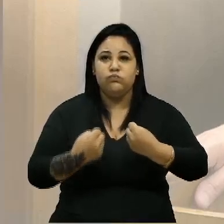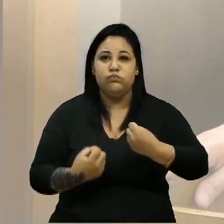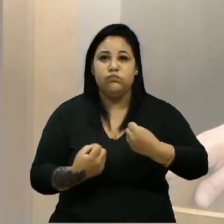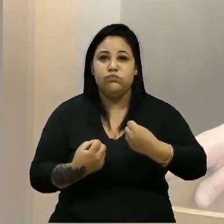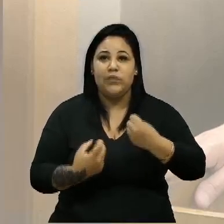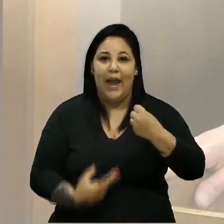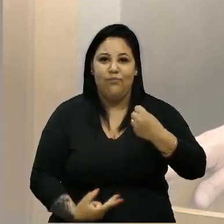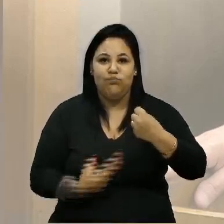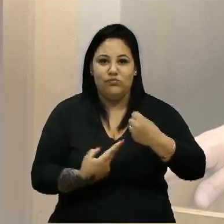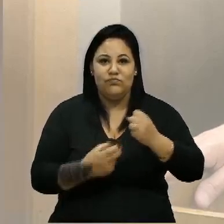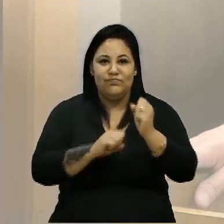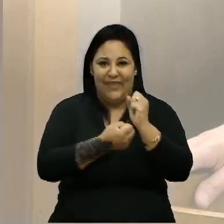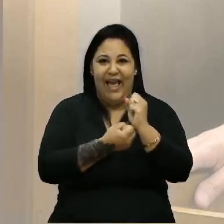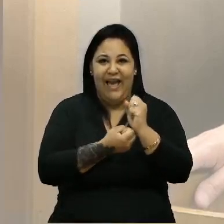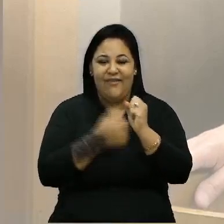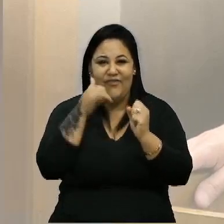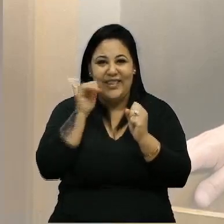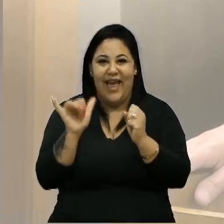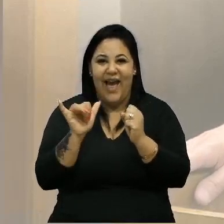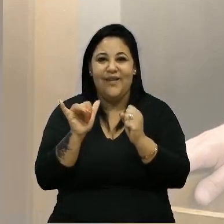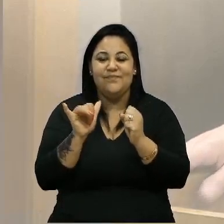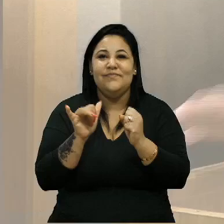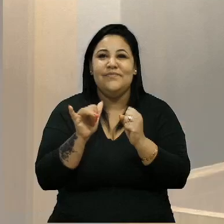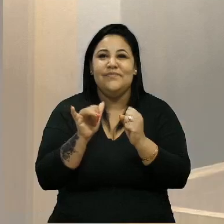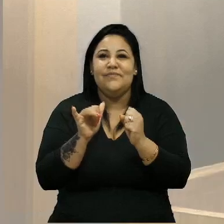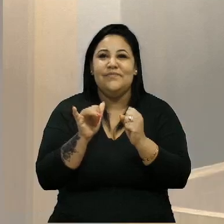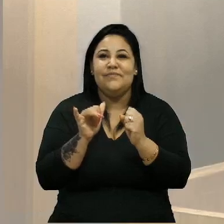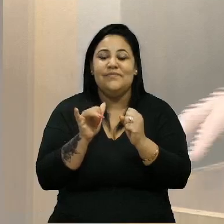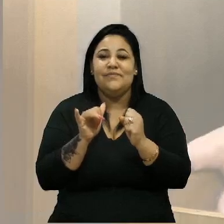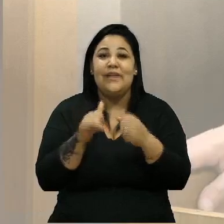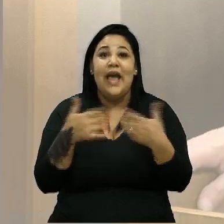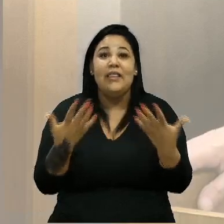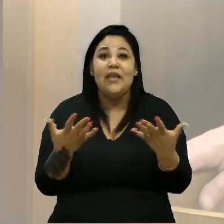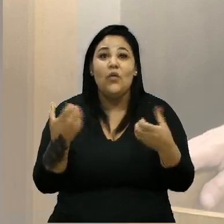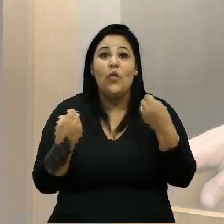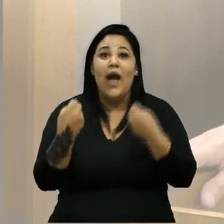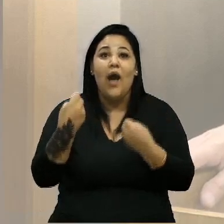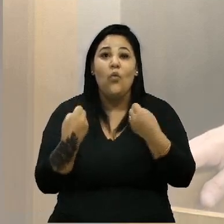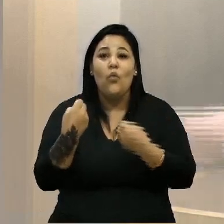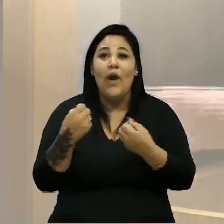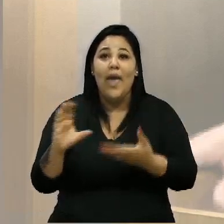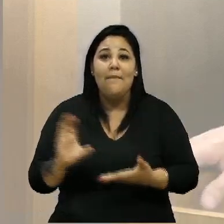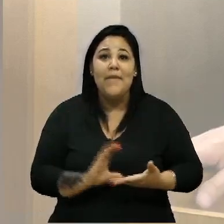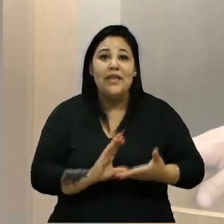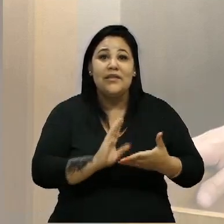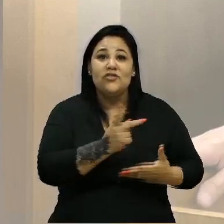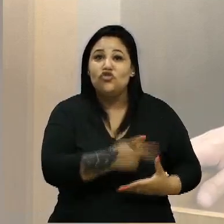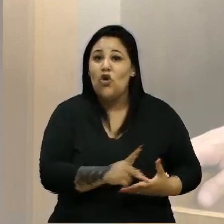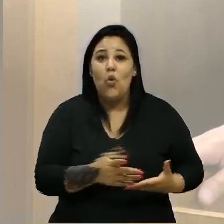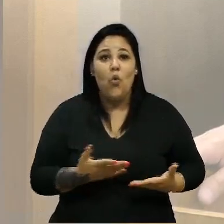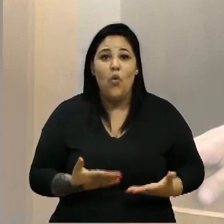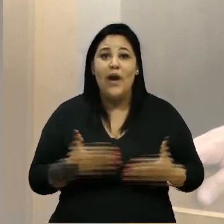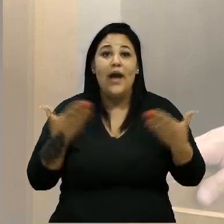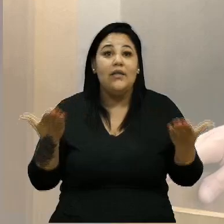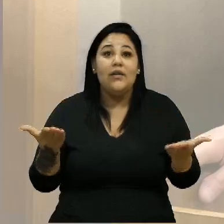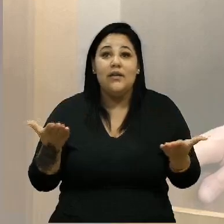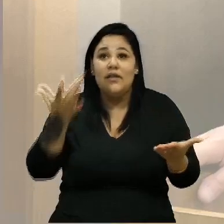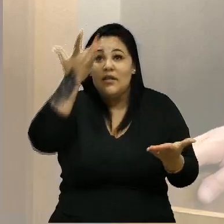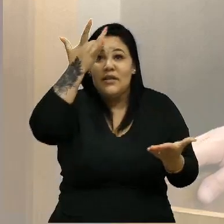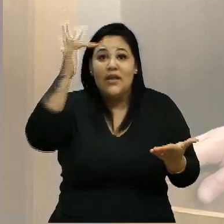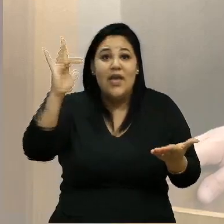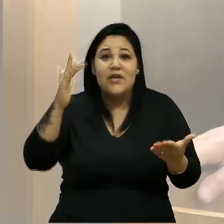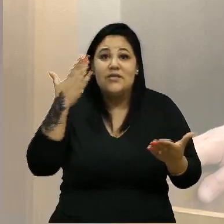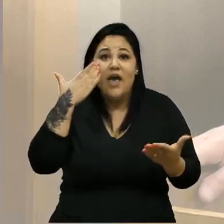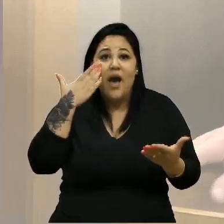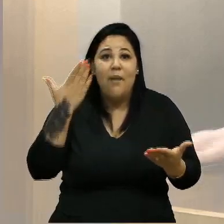Cherini para fazer o castramóvel. Onde é que está o castramóvel? Ninguém sabe. Tava na SEMA